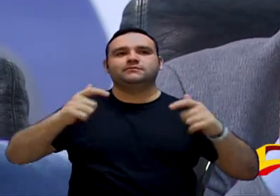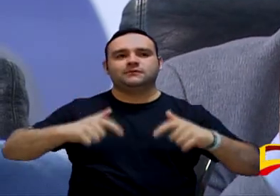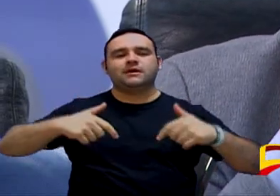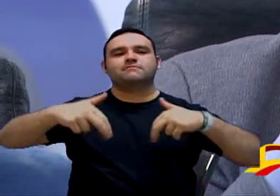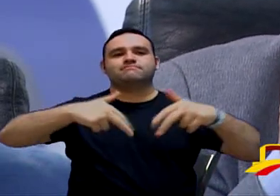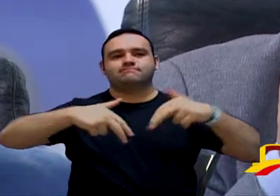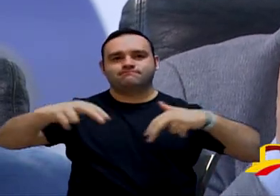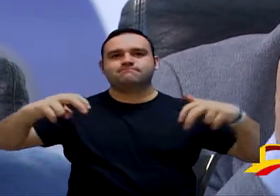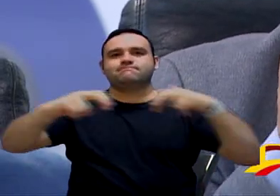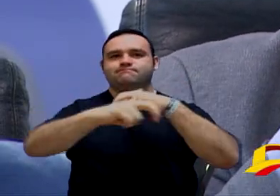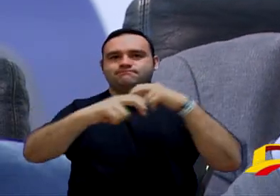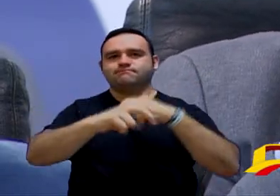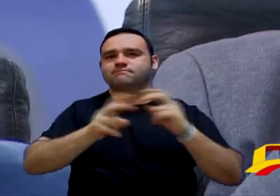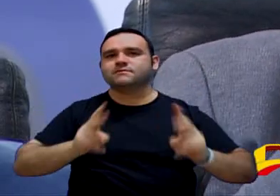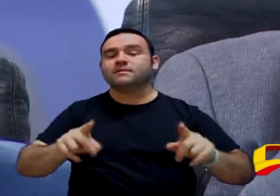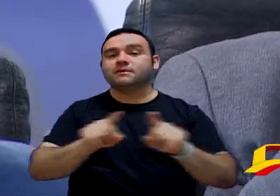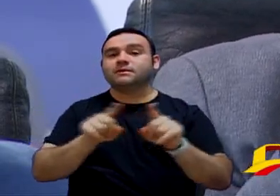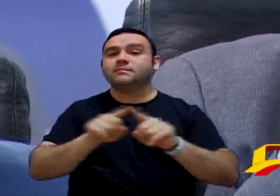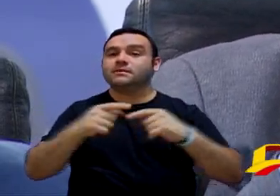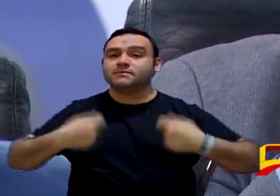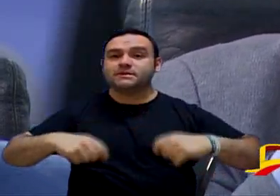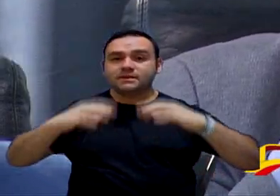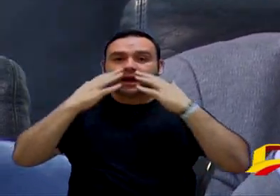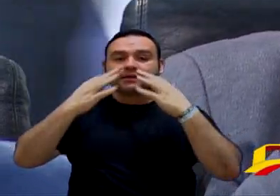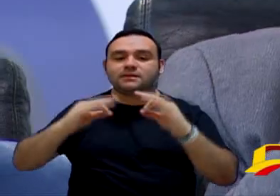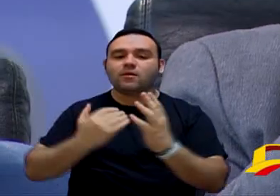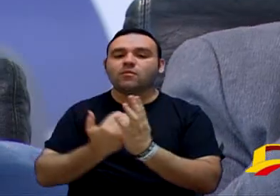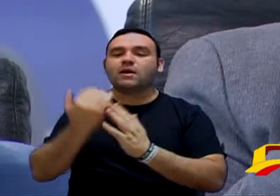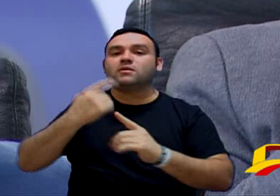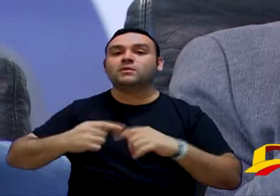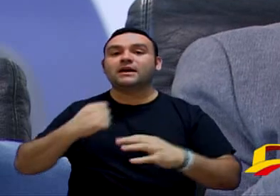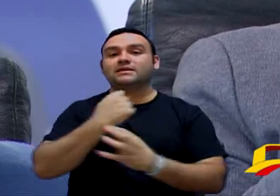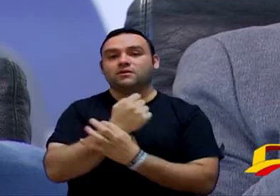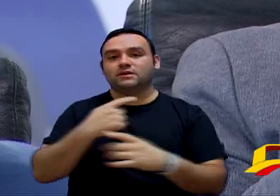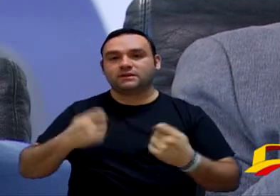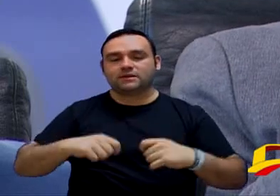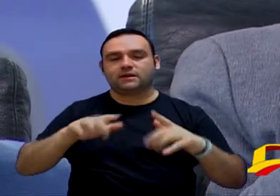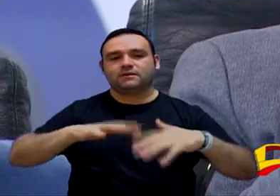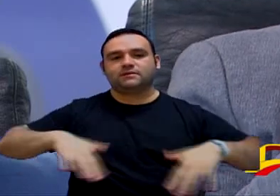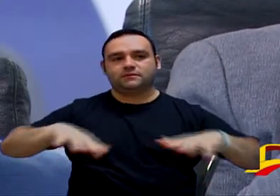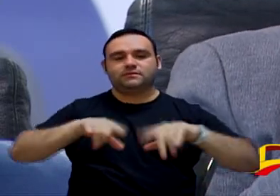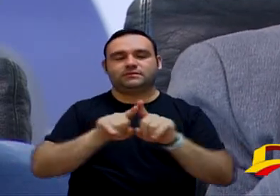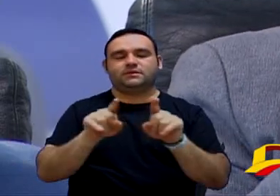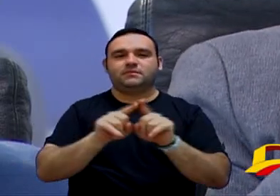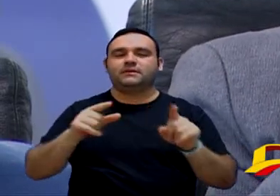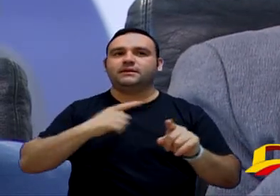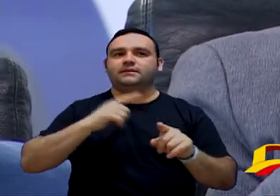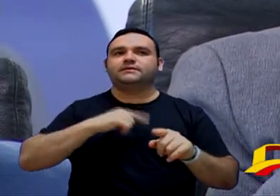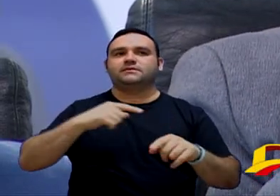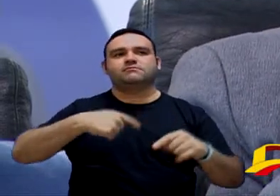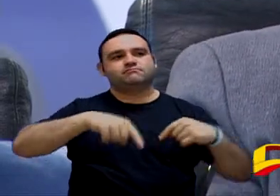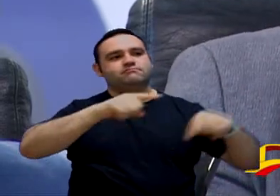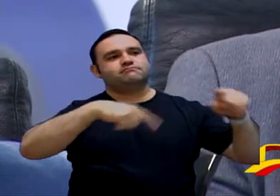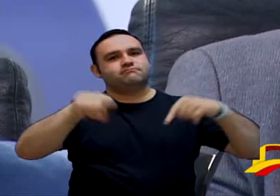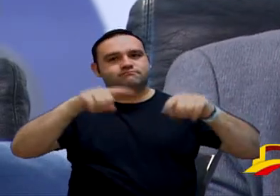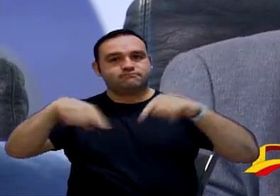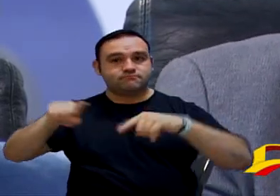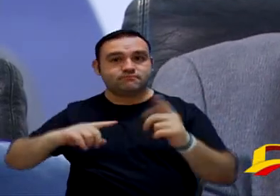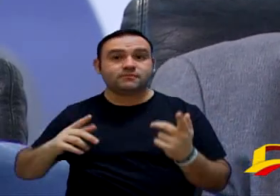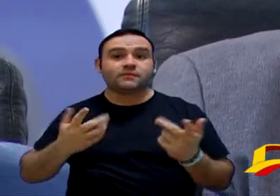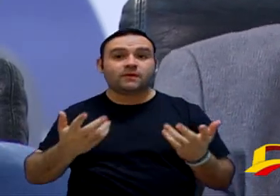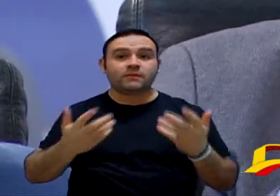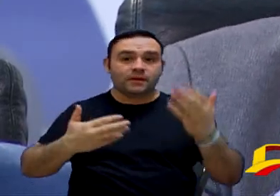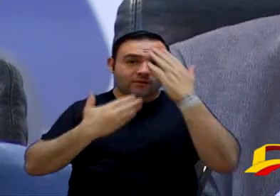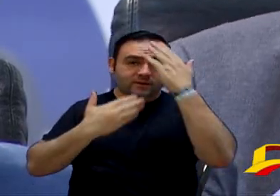constantemente merece vai ter essa atenção até para gerar segurança para eles aí na hora que eles estão andando pelo bairro entendeu então eu quero